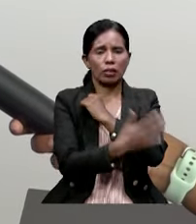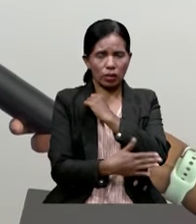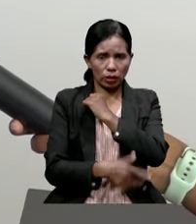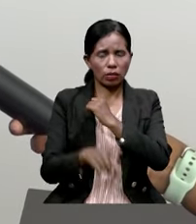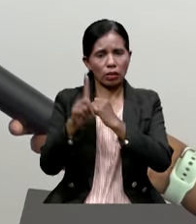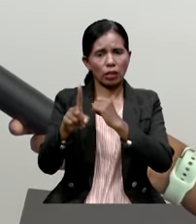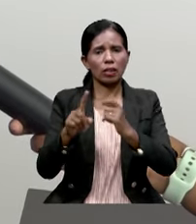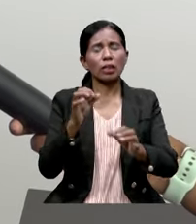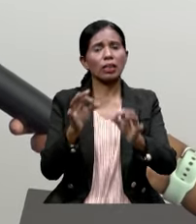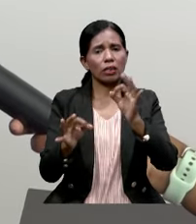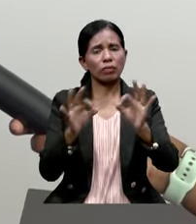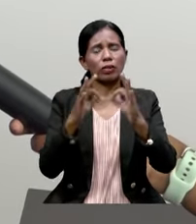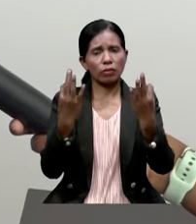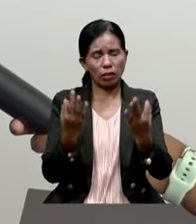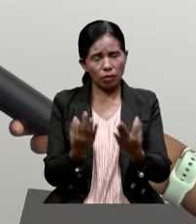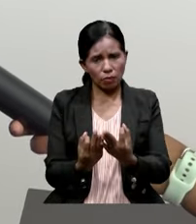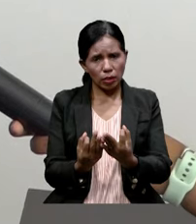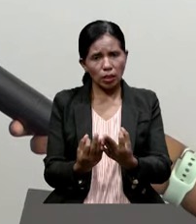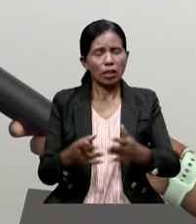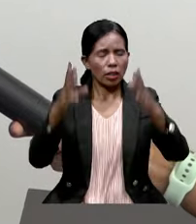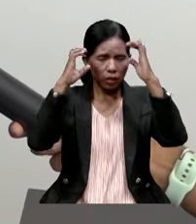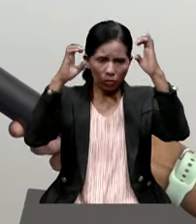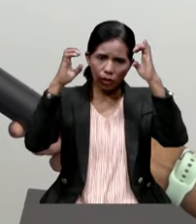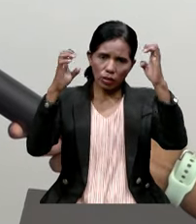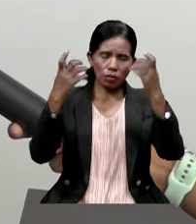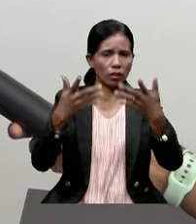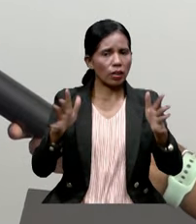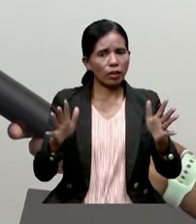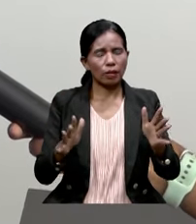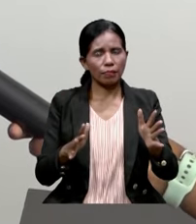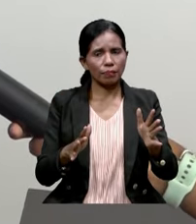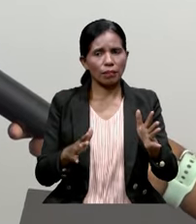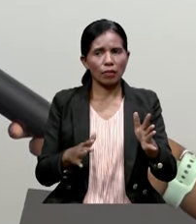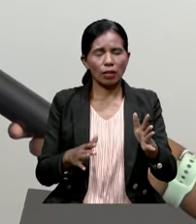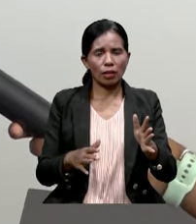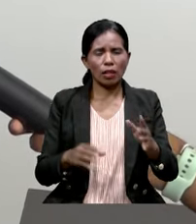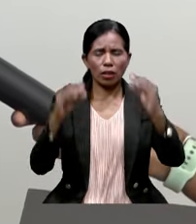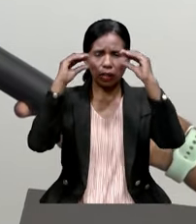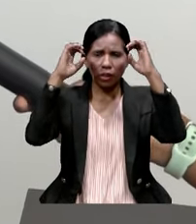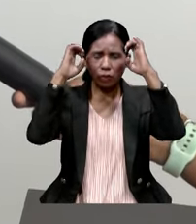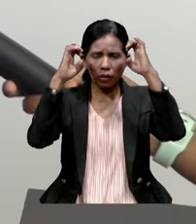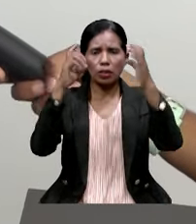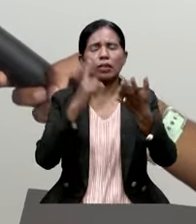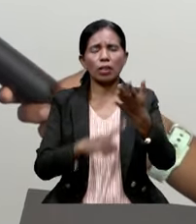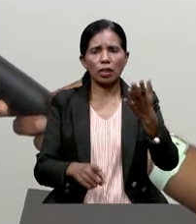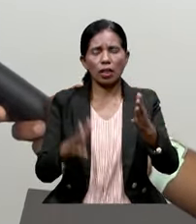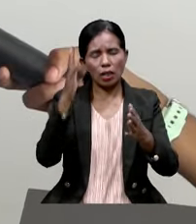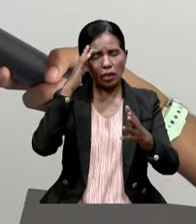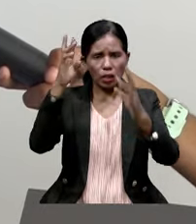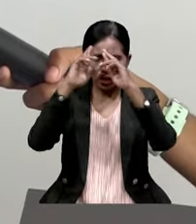quando é família lara maka educação batida na educação saída, até ne respeita